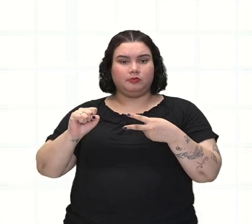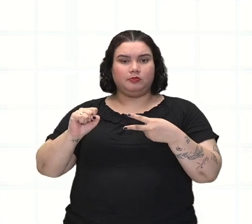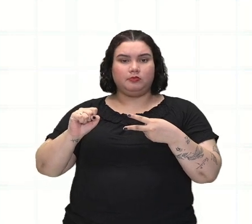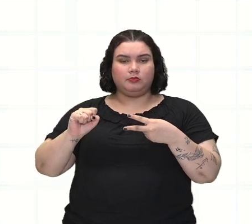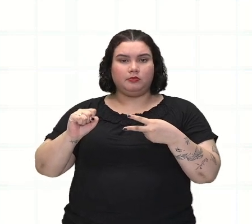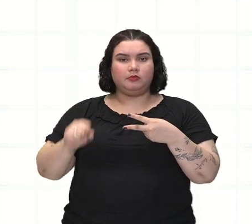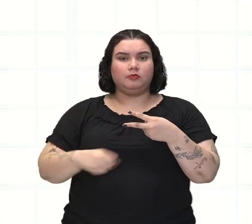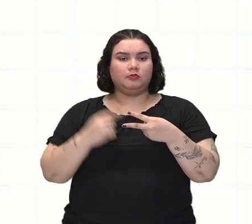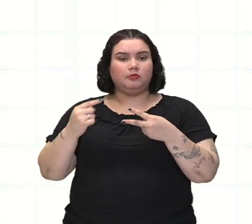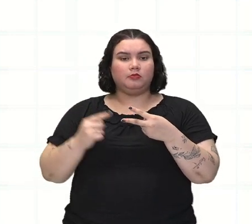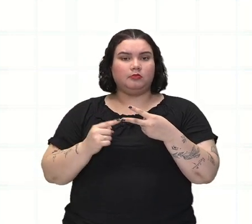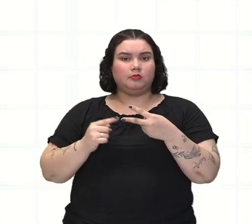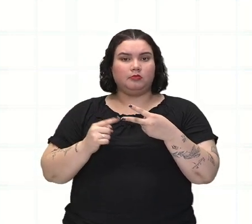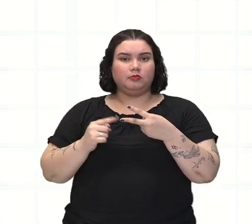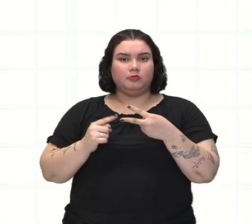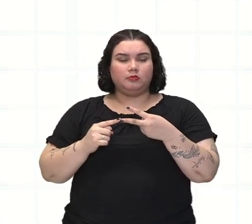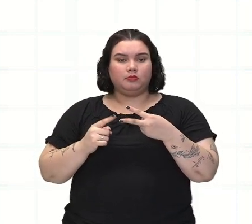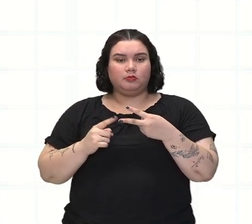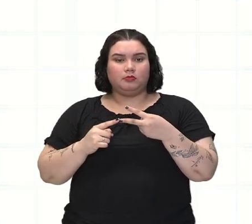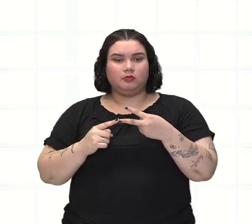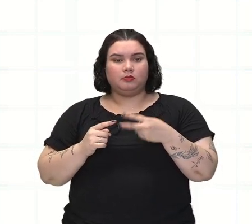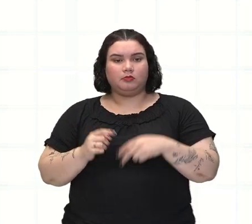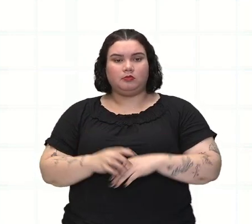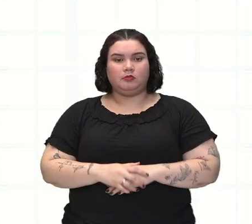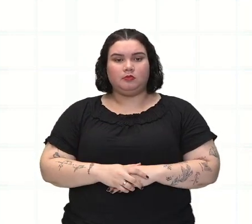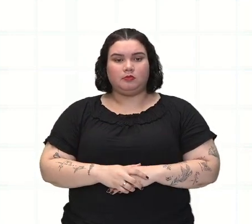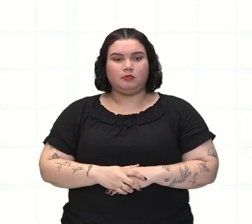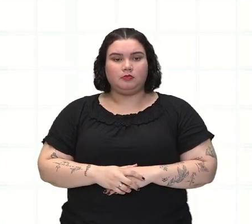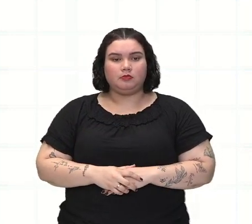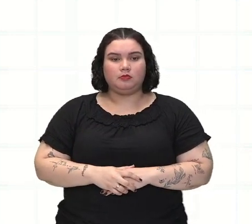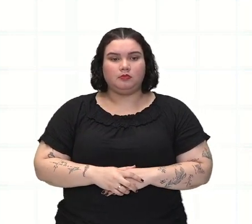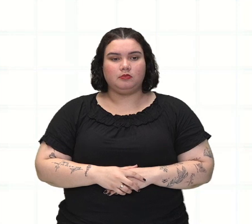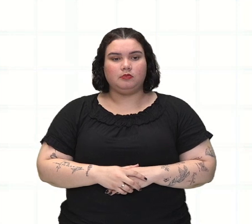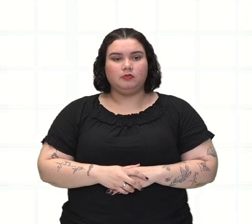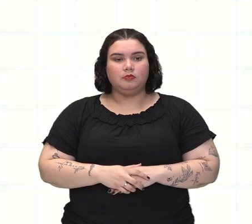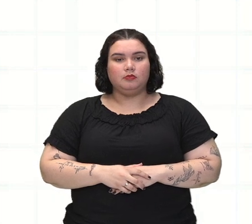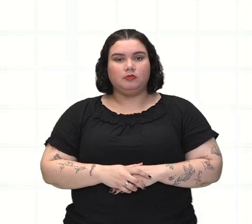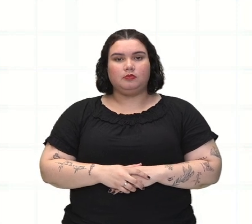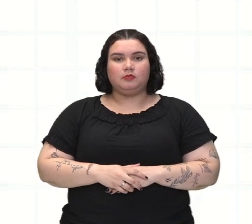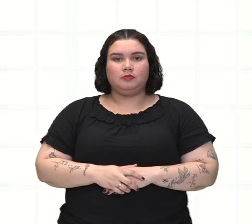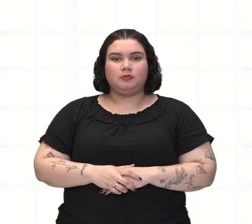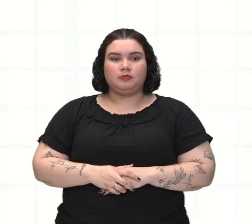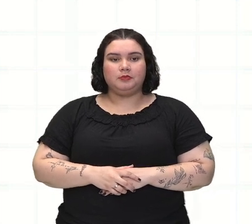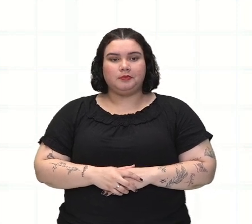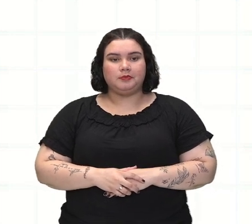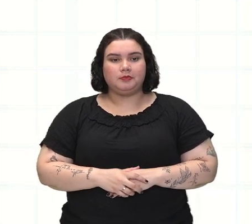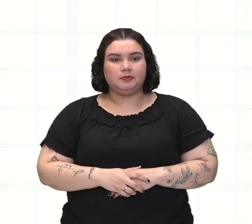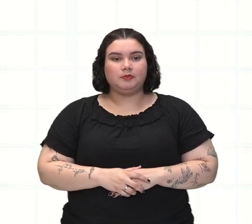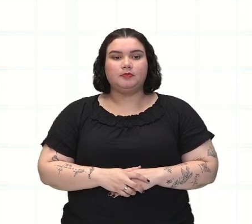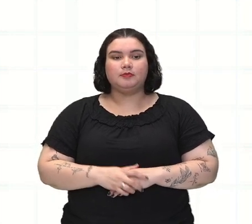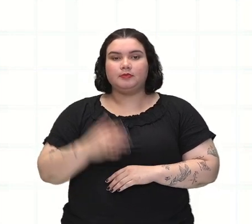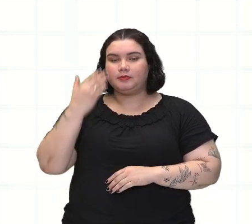período simples, deixa eu colocar aqui, simples.